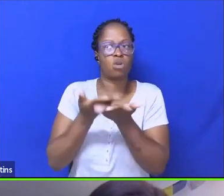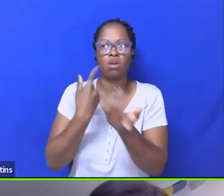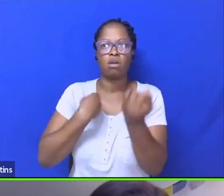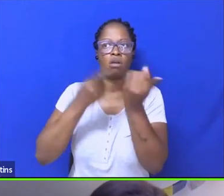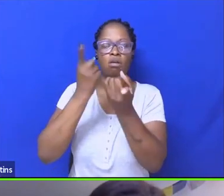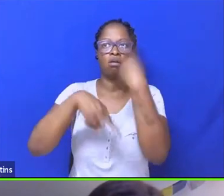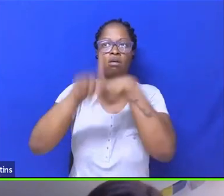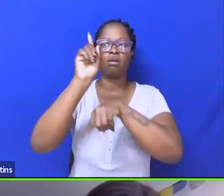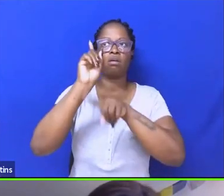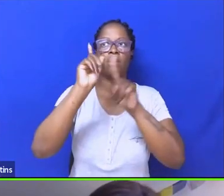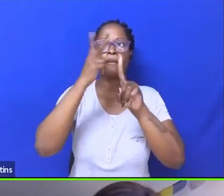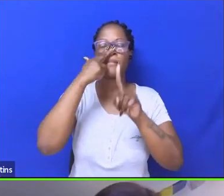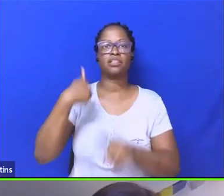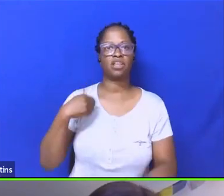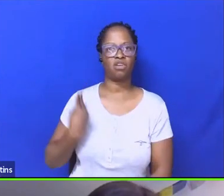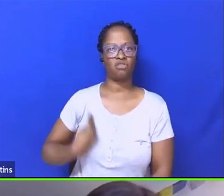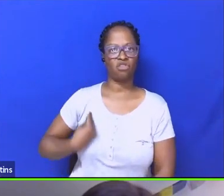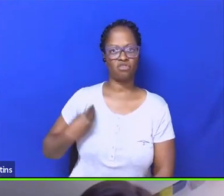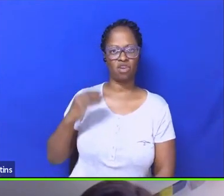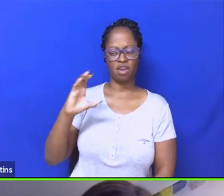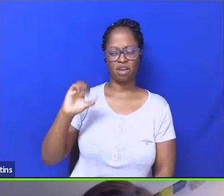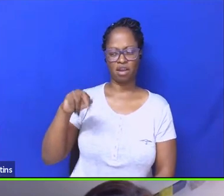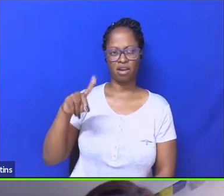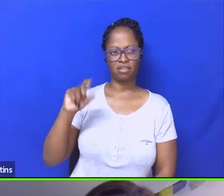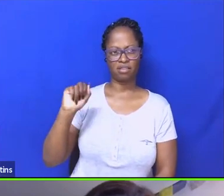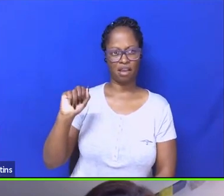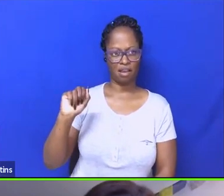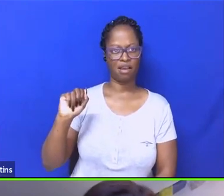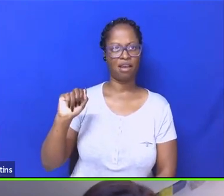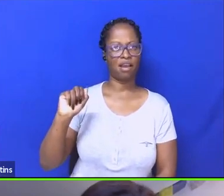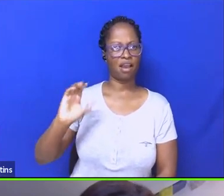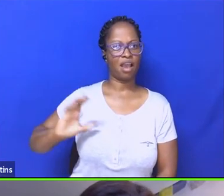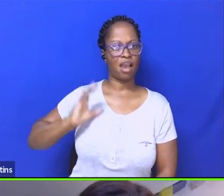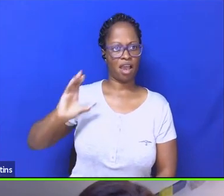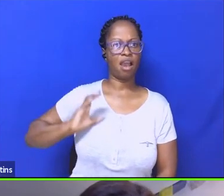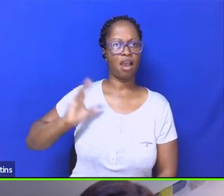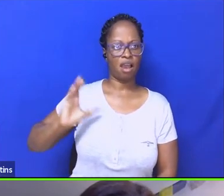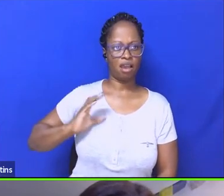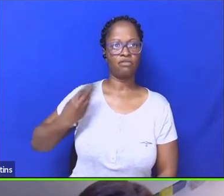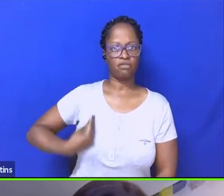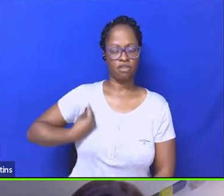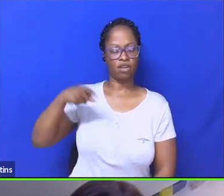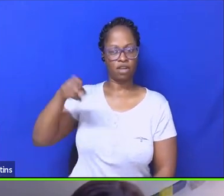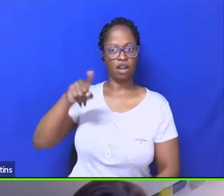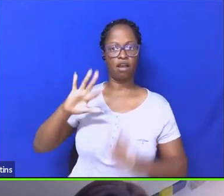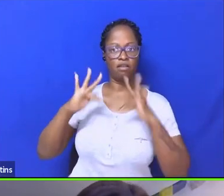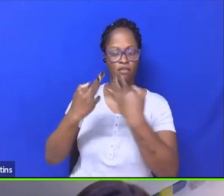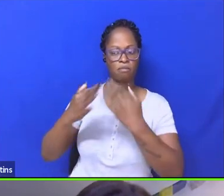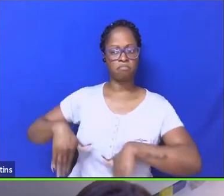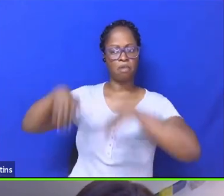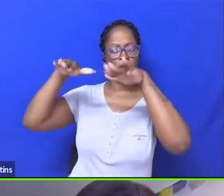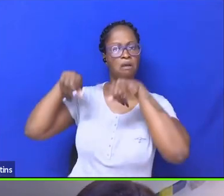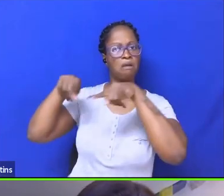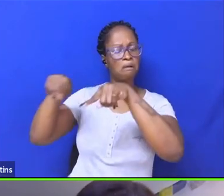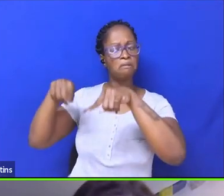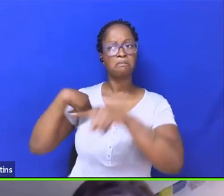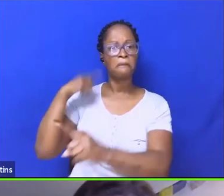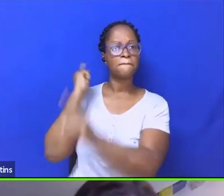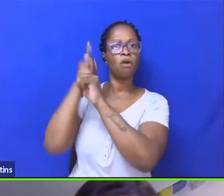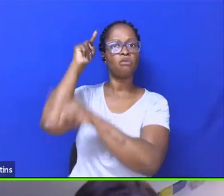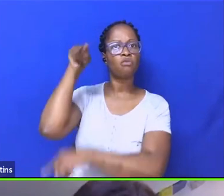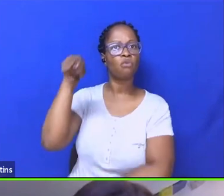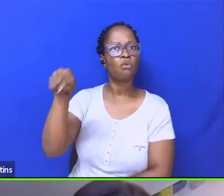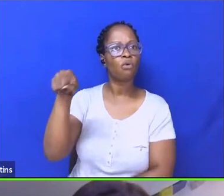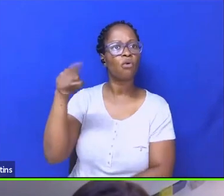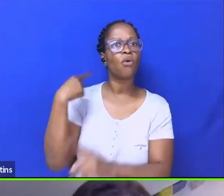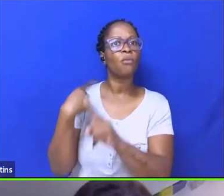com meus filhos pequenos com minha família inteira e aí descobri o que era estudiar muito mas sem